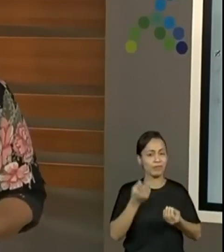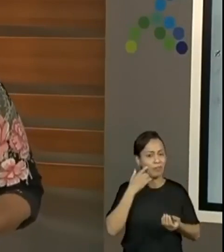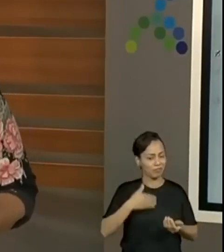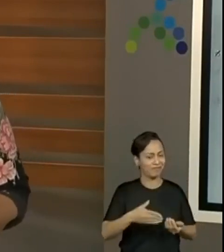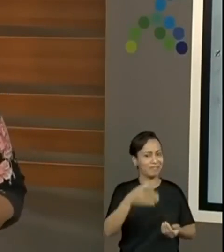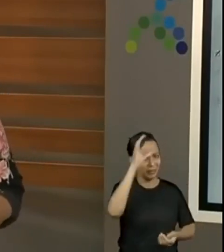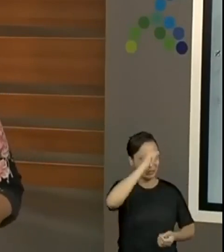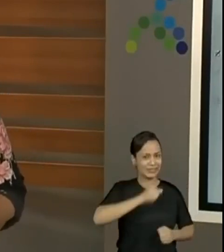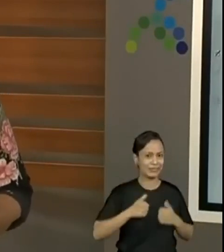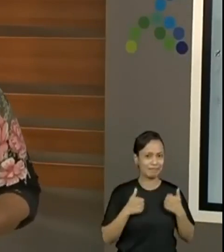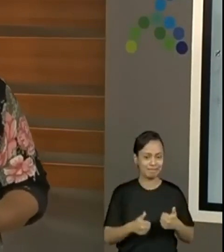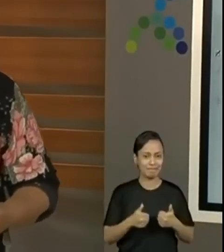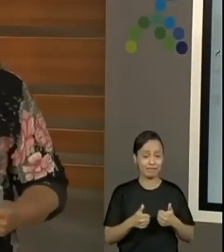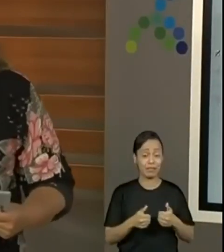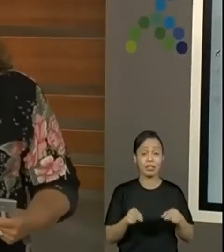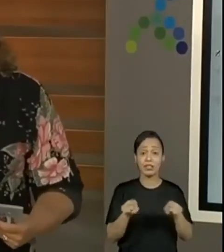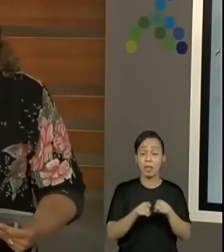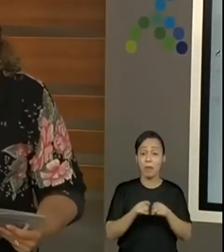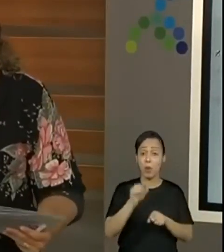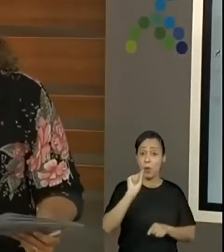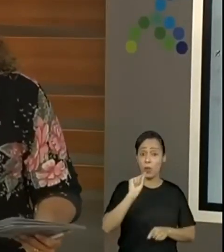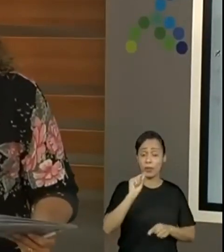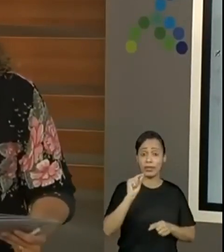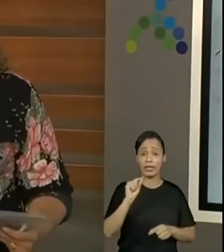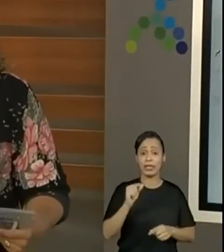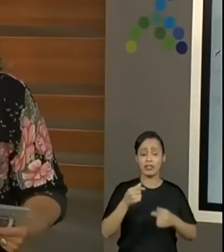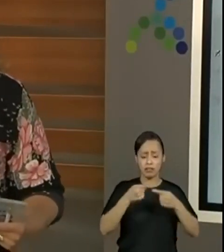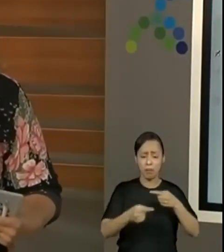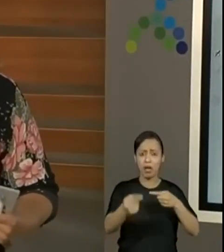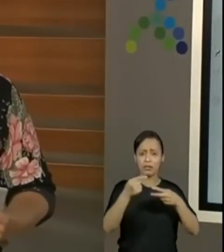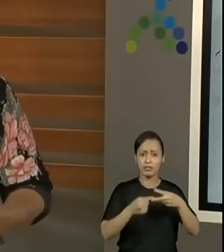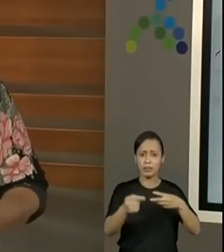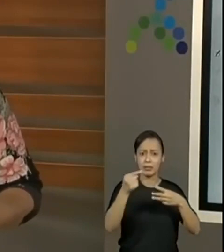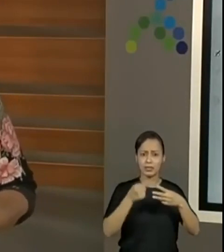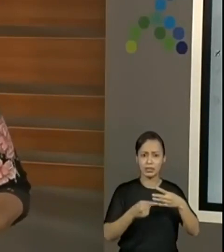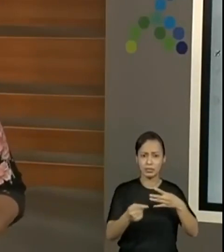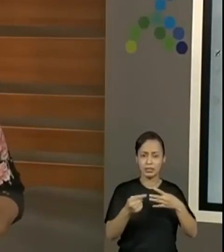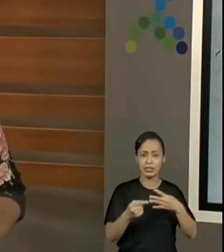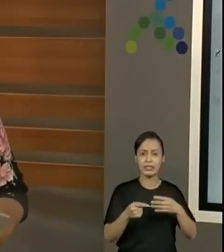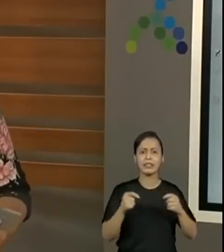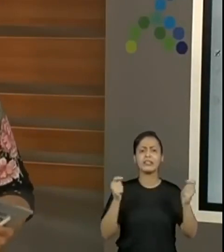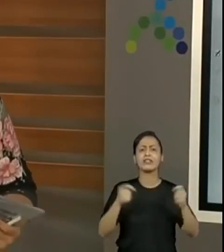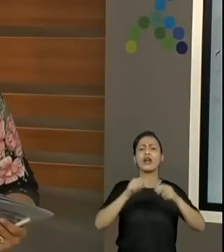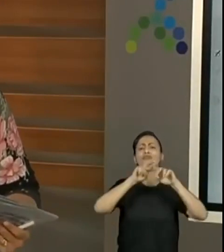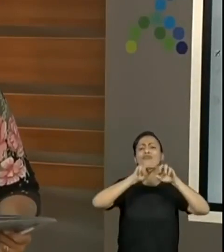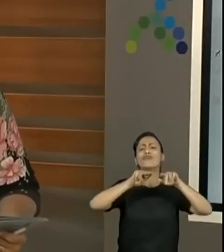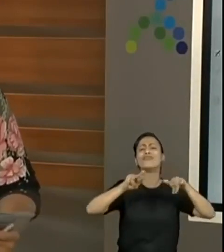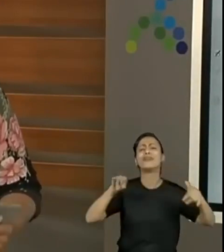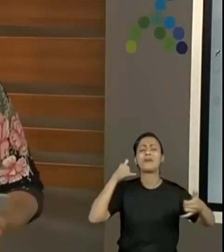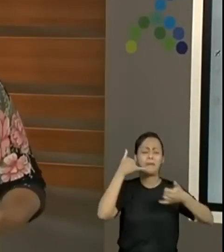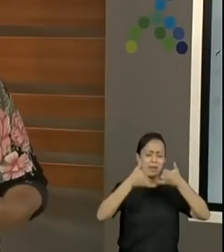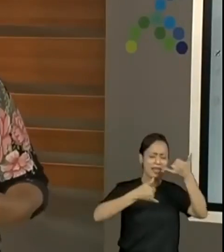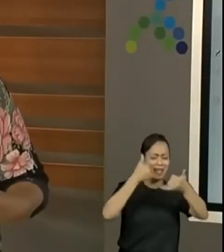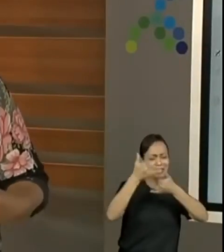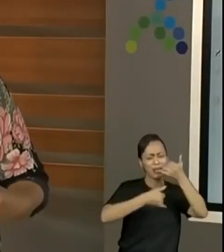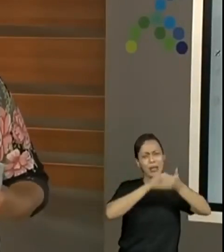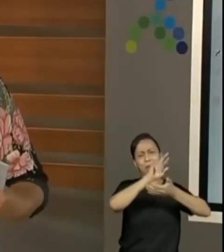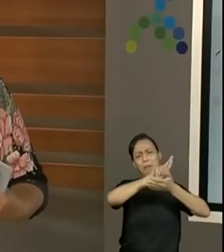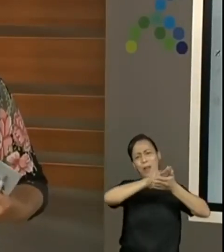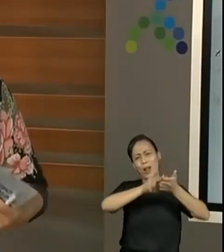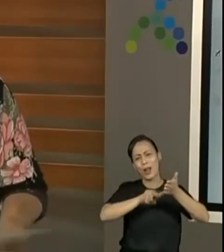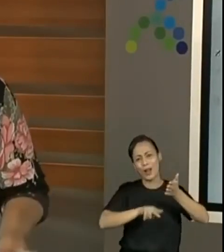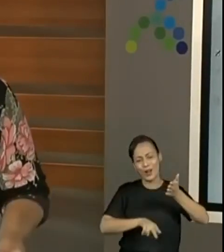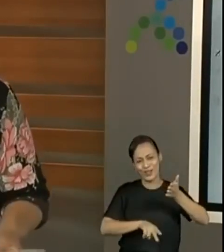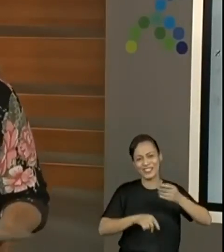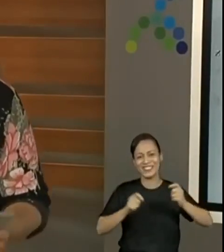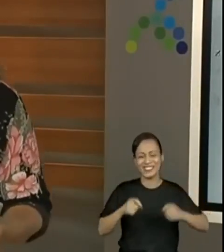implícita. Lembrando que durante toda essa semana a gente vai se apropriar de várias brincadeiras, algumas a gente